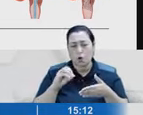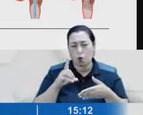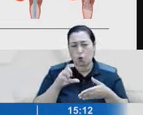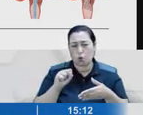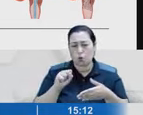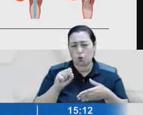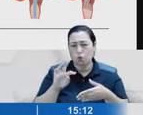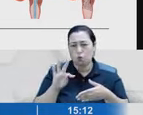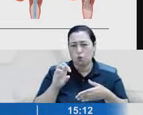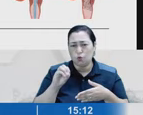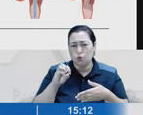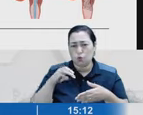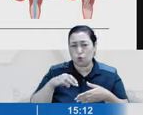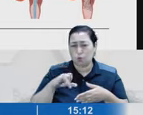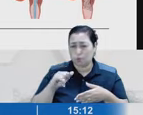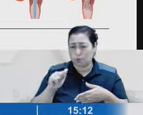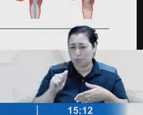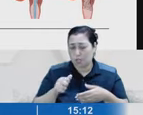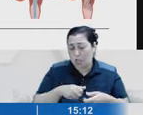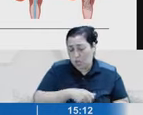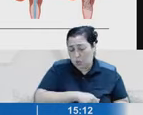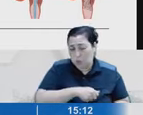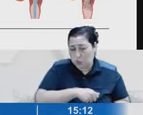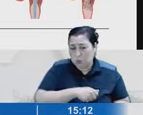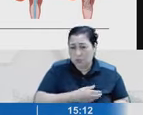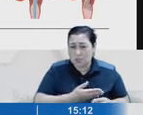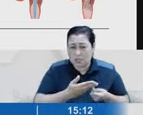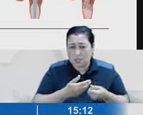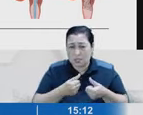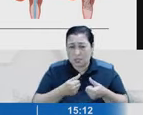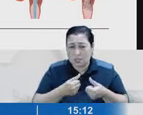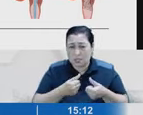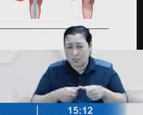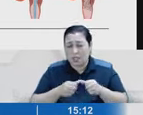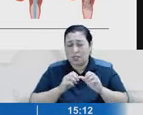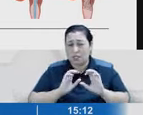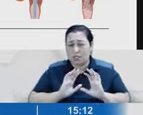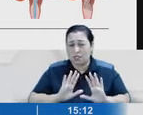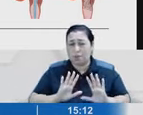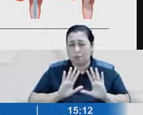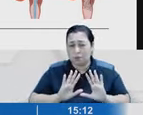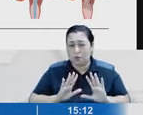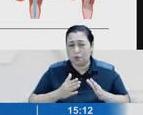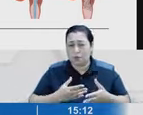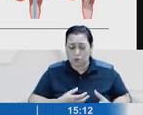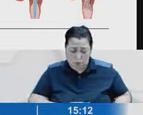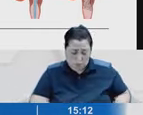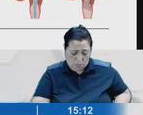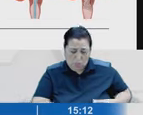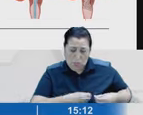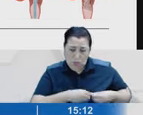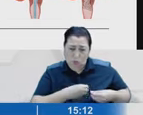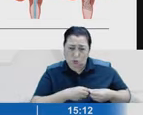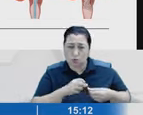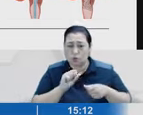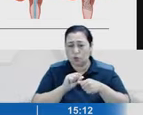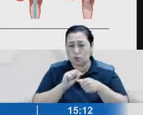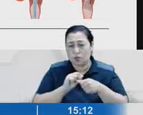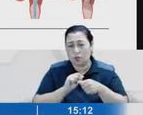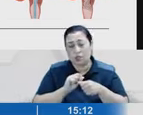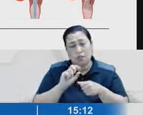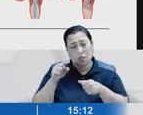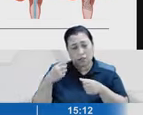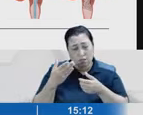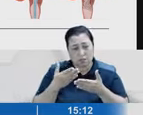dessa bolsinha, né, para que fique em repouso aquela costura lá que a gente fez, e depois